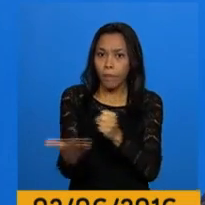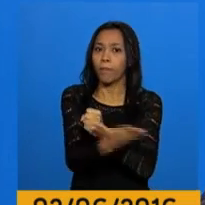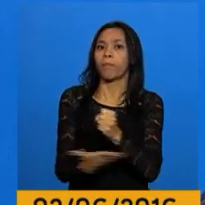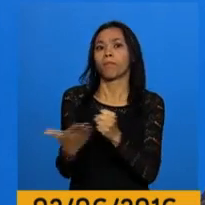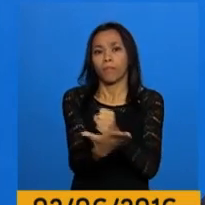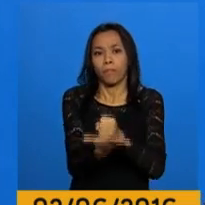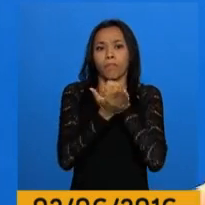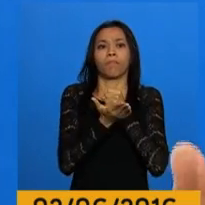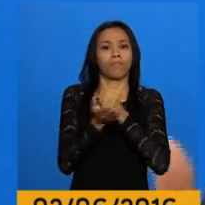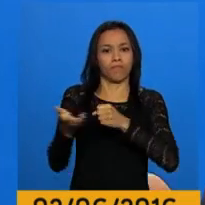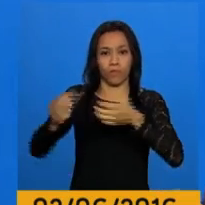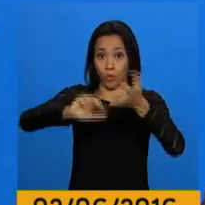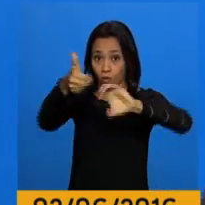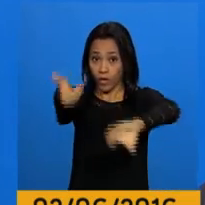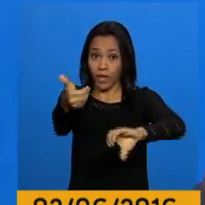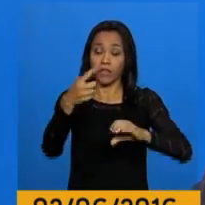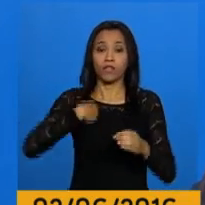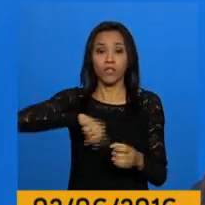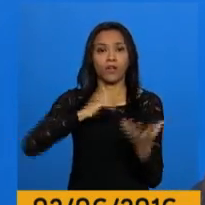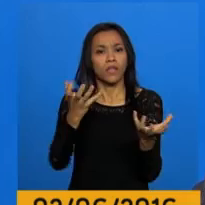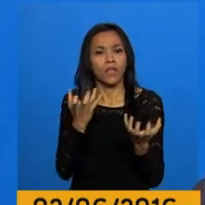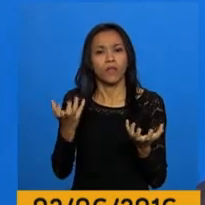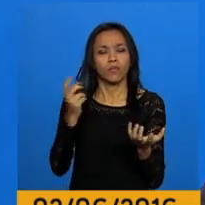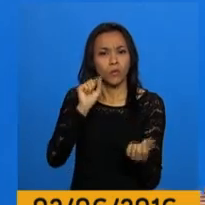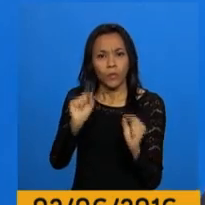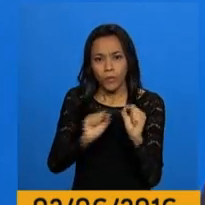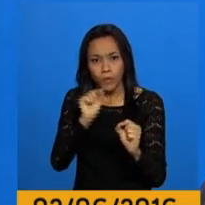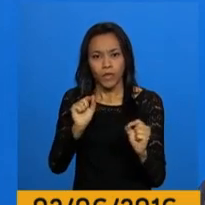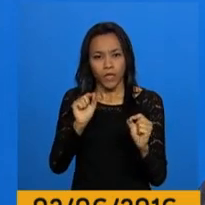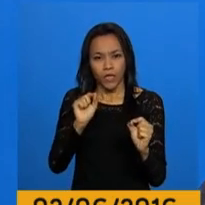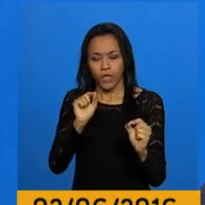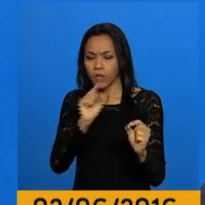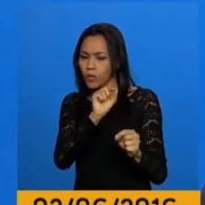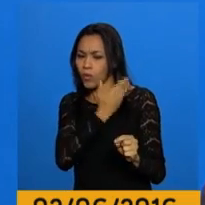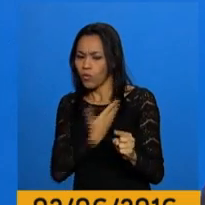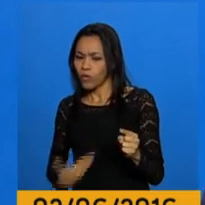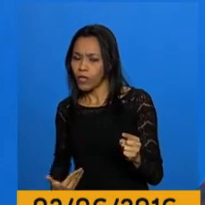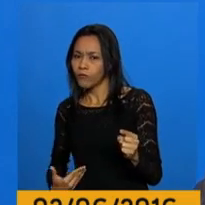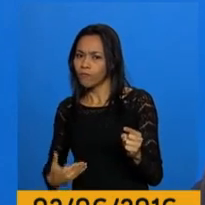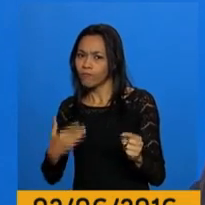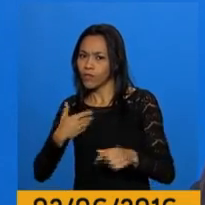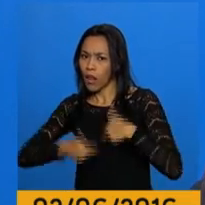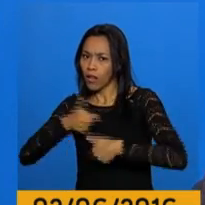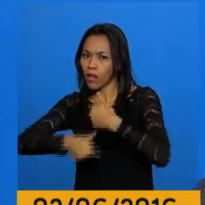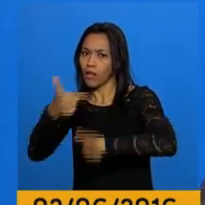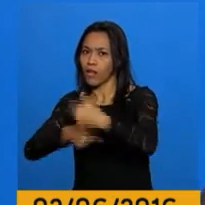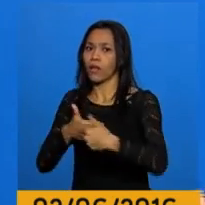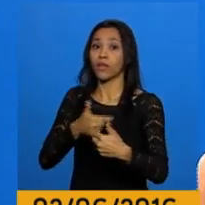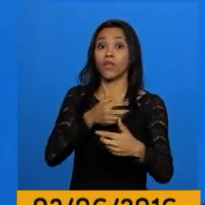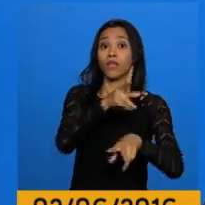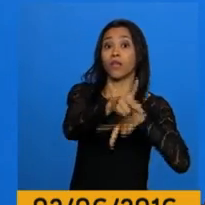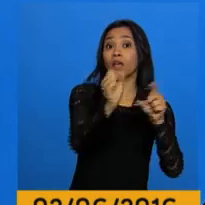e estamos procurando sintonizar a ação do governo com aquilo que é a aspiração da sociedade. Devo lembrar que hoje